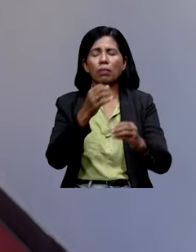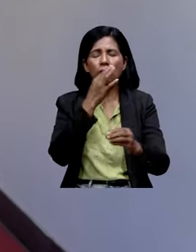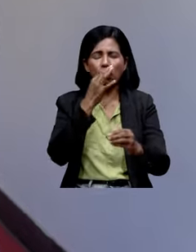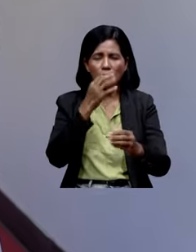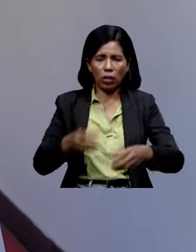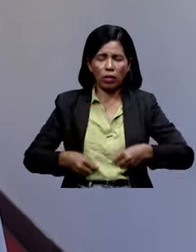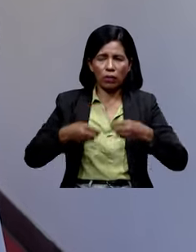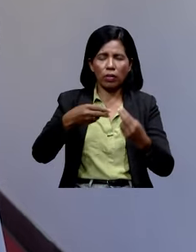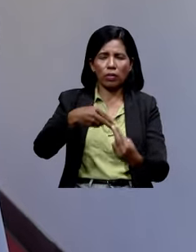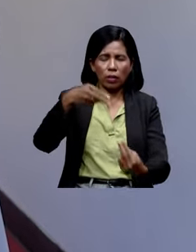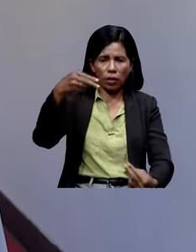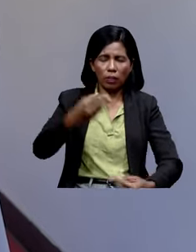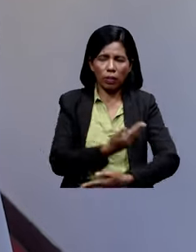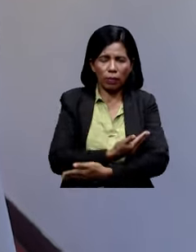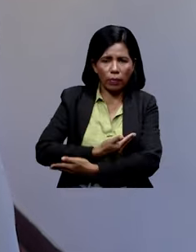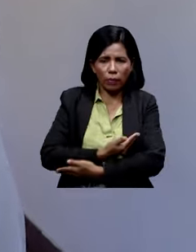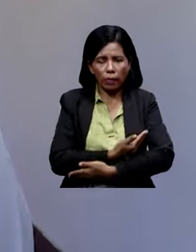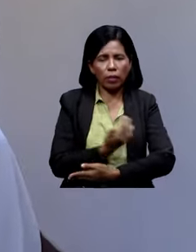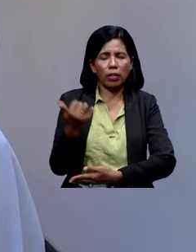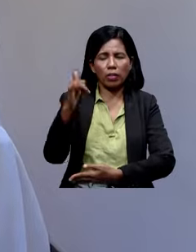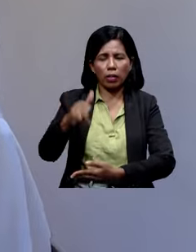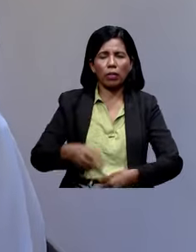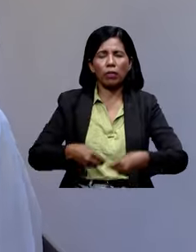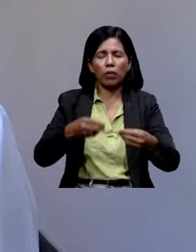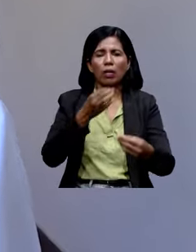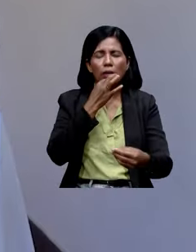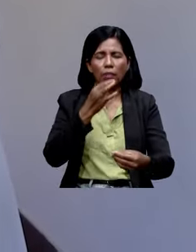subnutrição, coça coanceira, subnutrição inanceira,